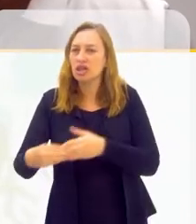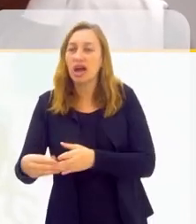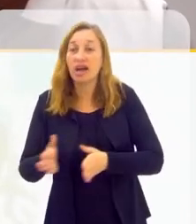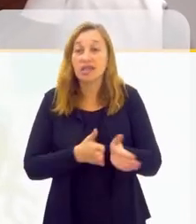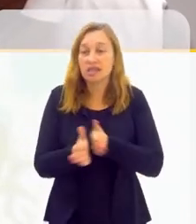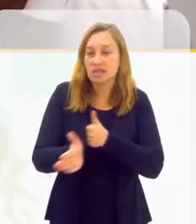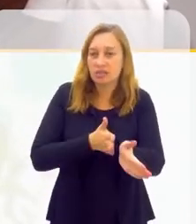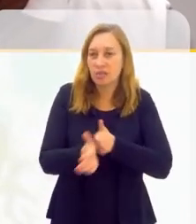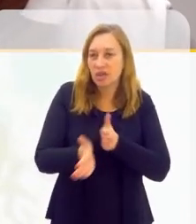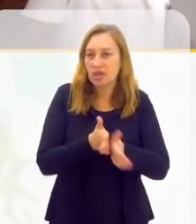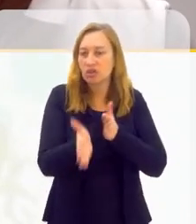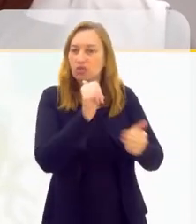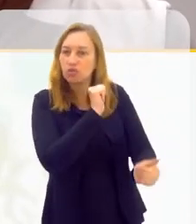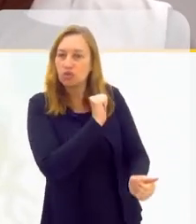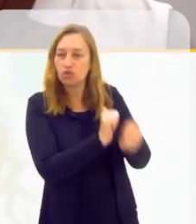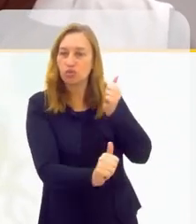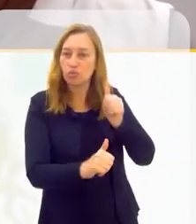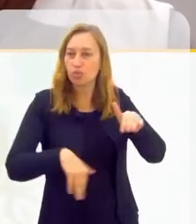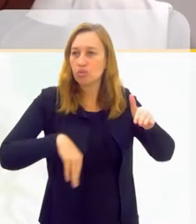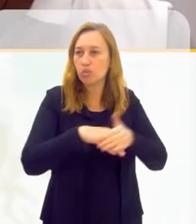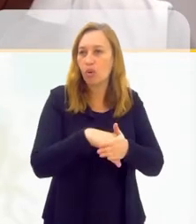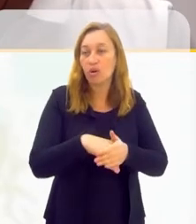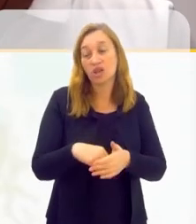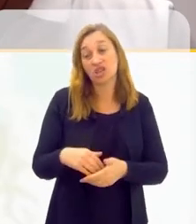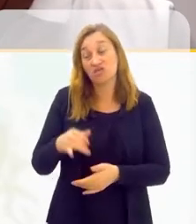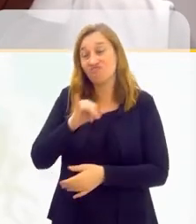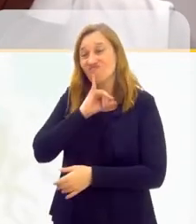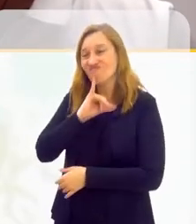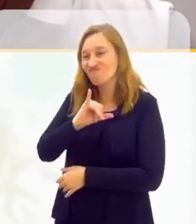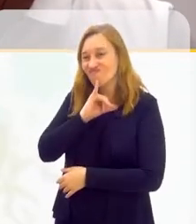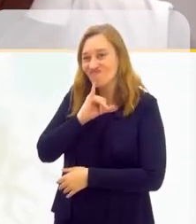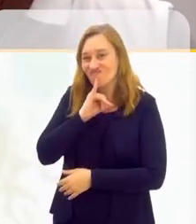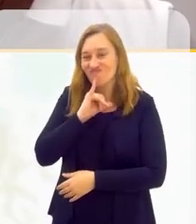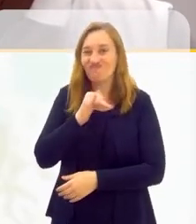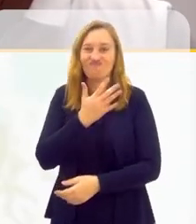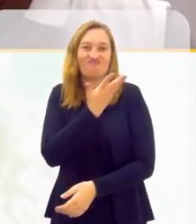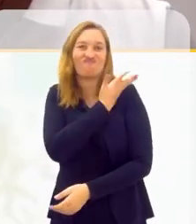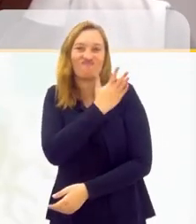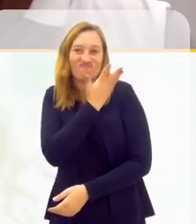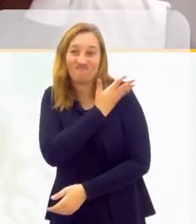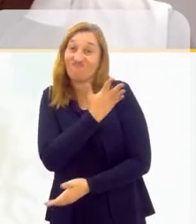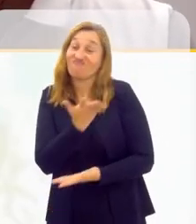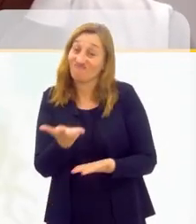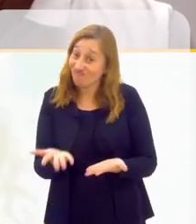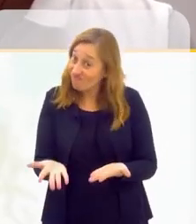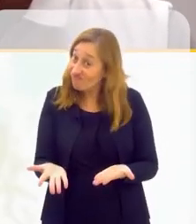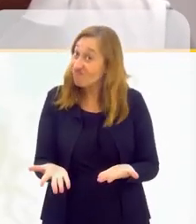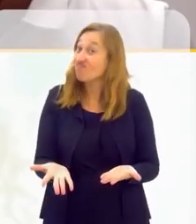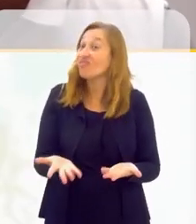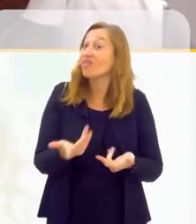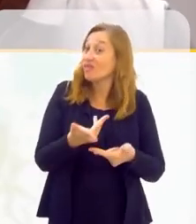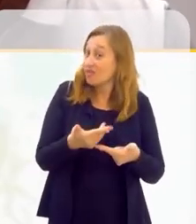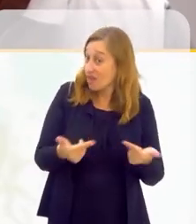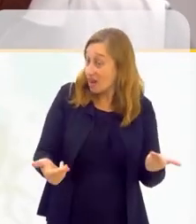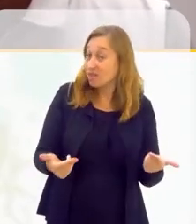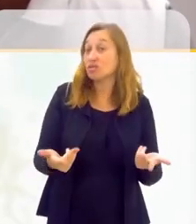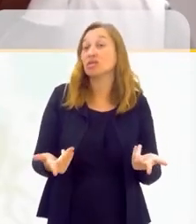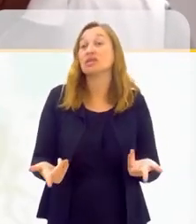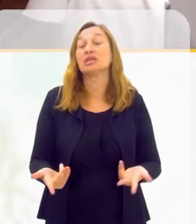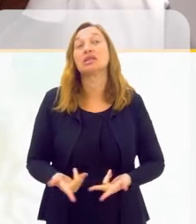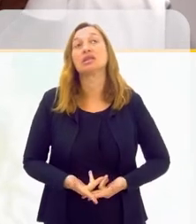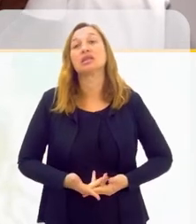futebol, um ambiente que, infelizmente, a gente vê muito preconceito, né? A gente vê muitos casos